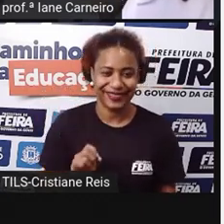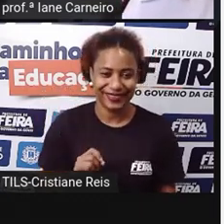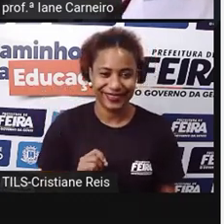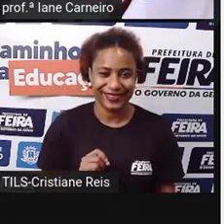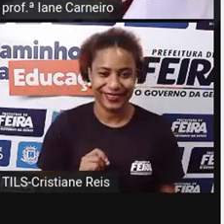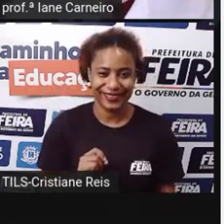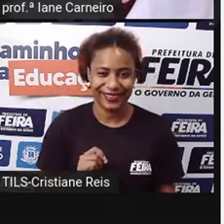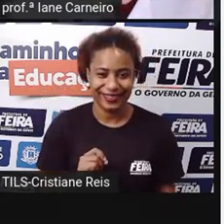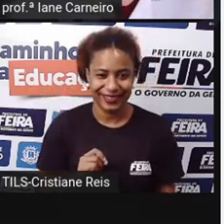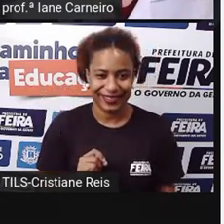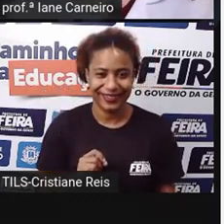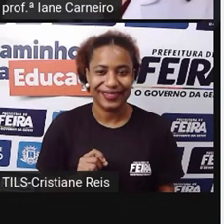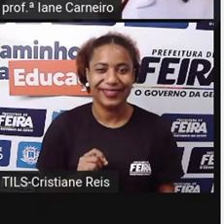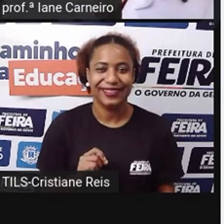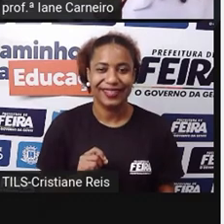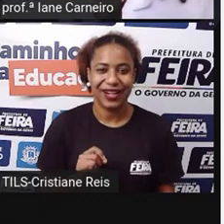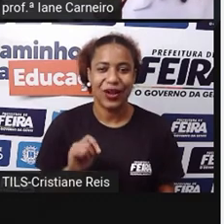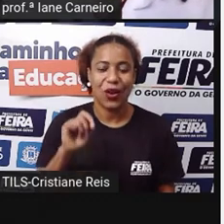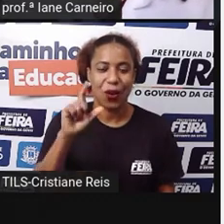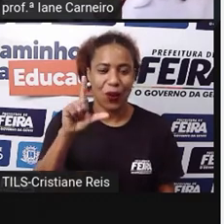ma, ré,